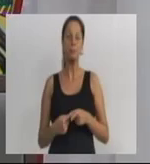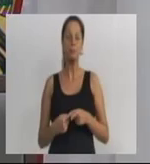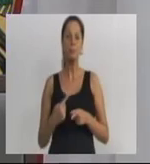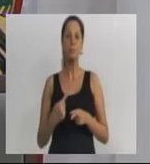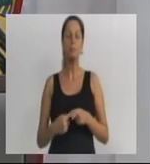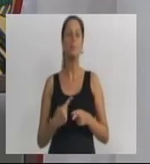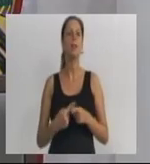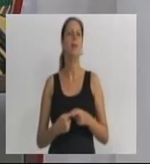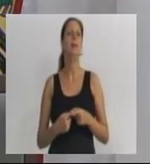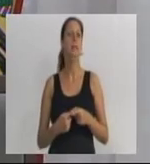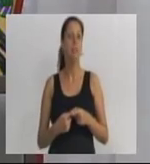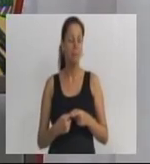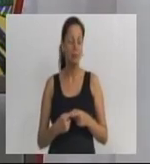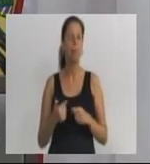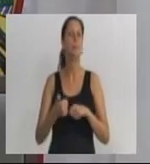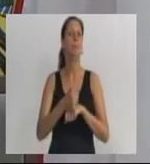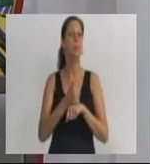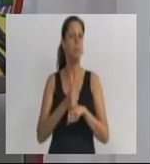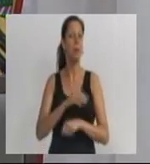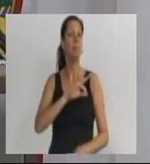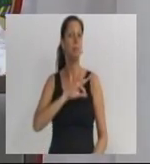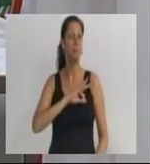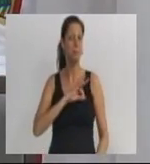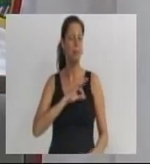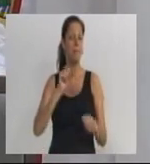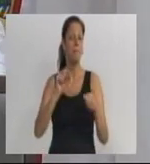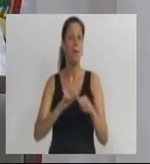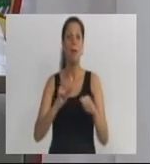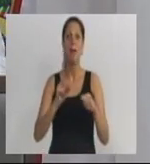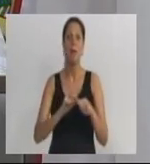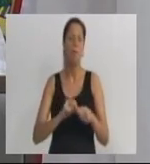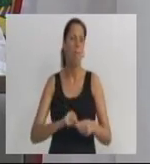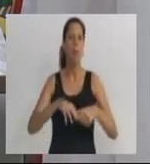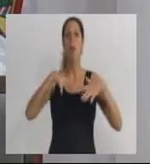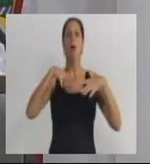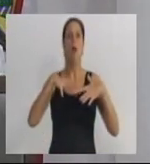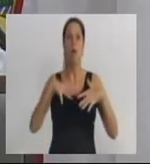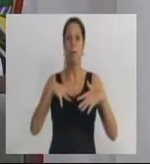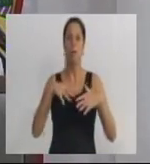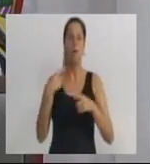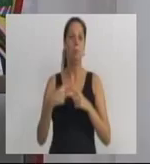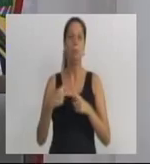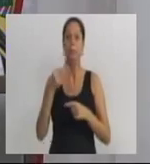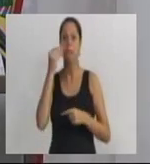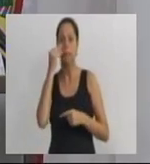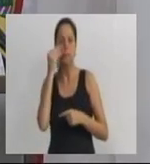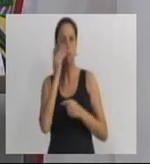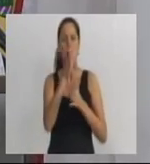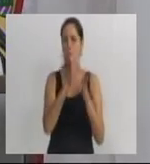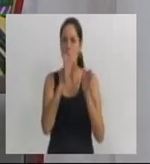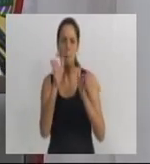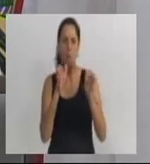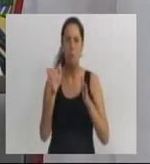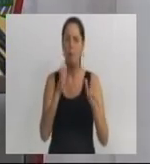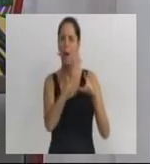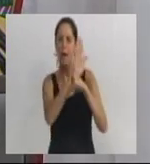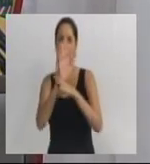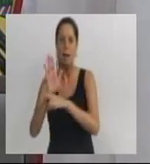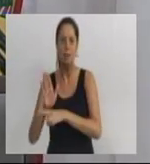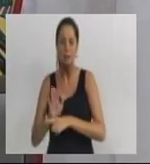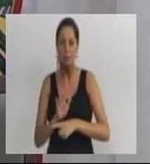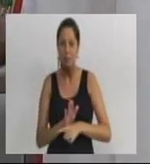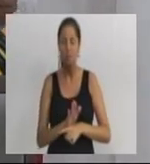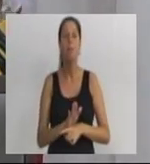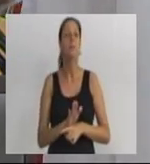fazem milagres, se desdobram, se multiplicam, nos honram, têm feito